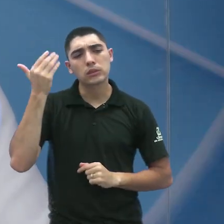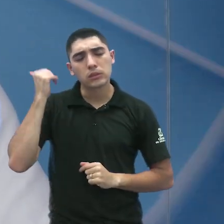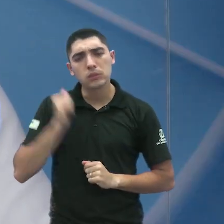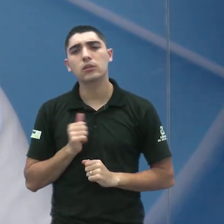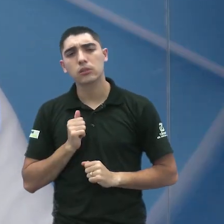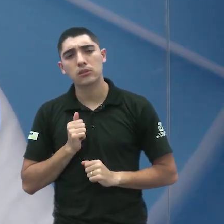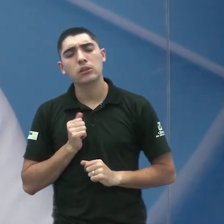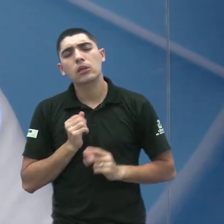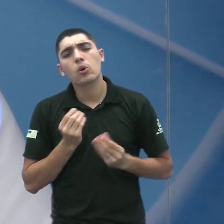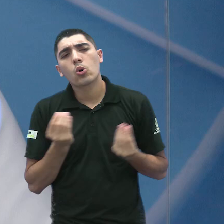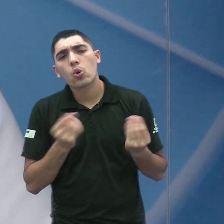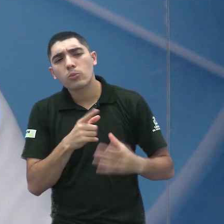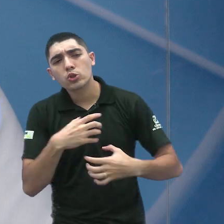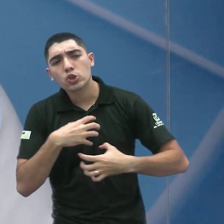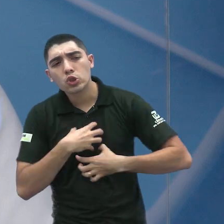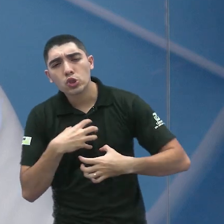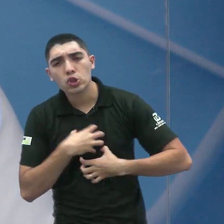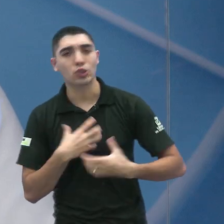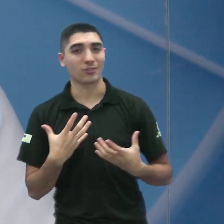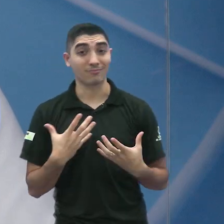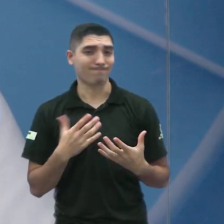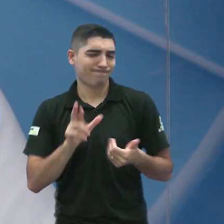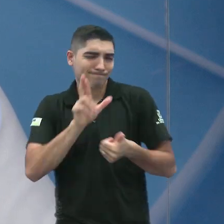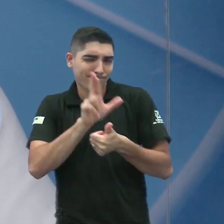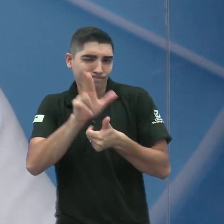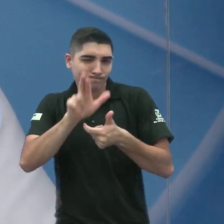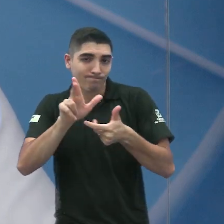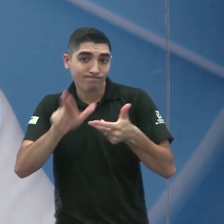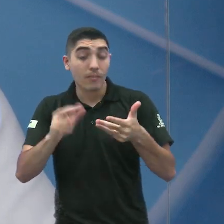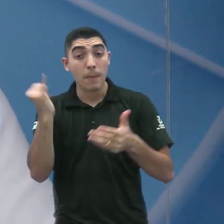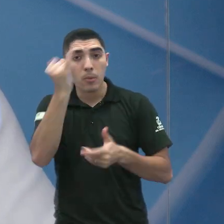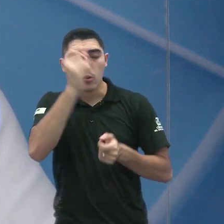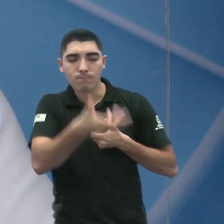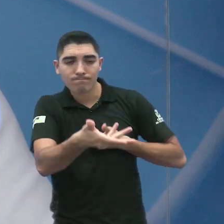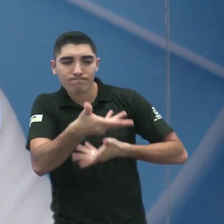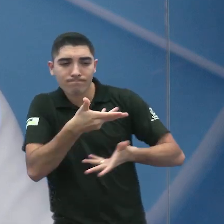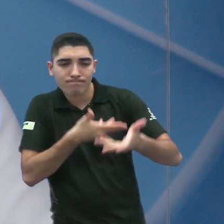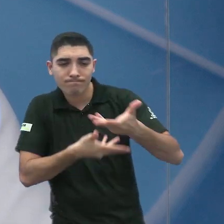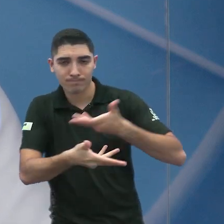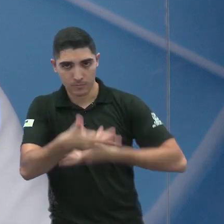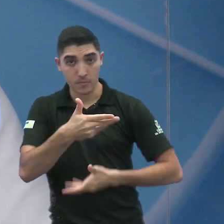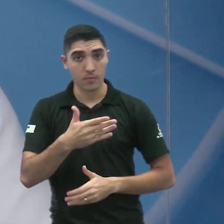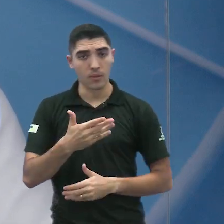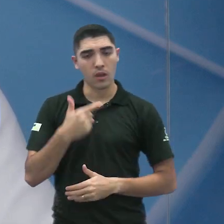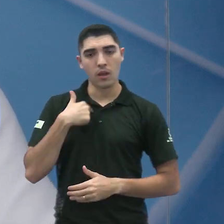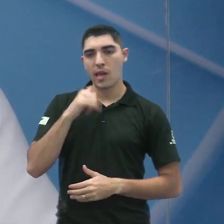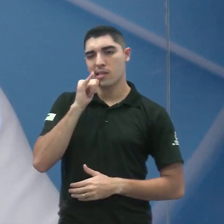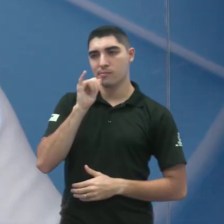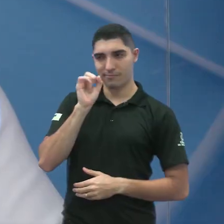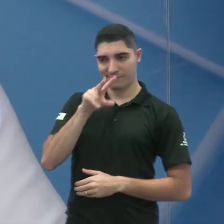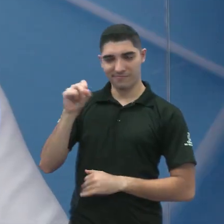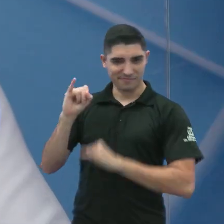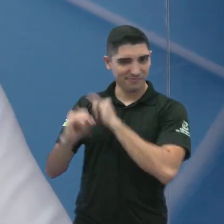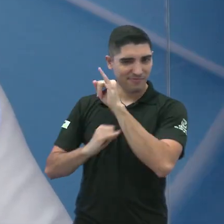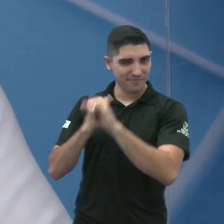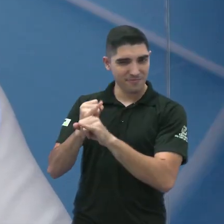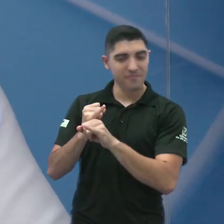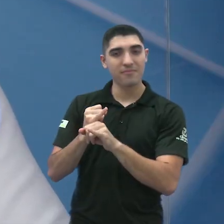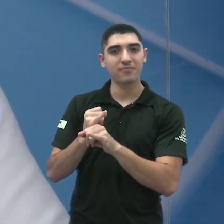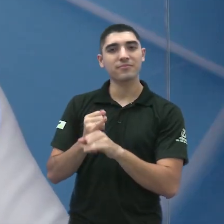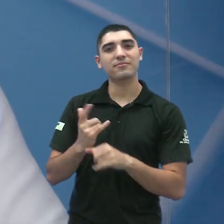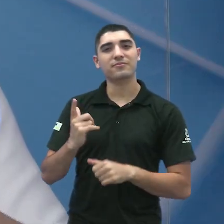isso aparece, de que maneira. Isso é o mais importante. O diagnóstico eu vejo muito na internet, né? Assim, a gente